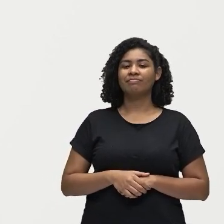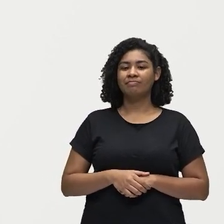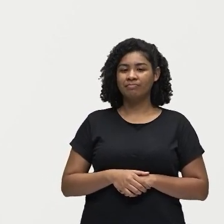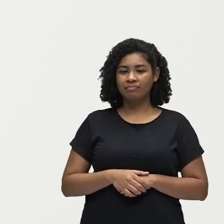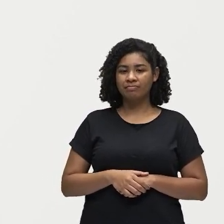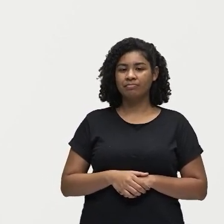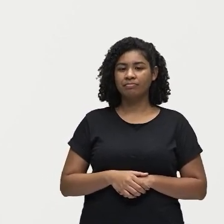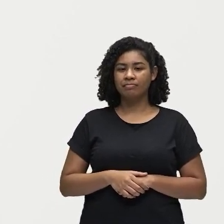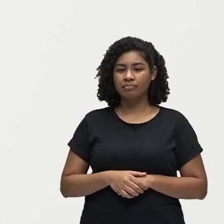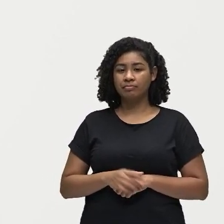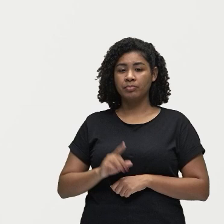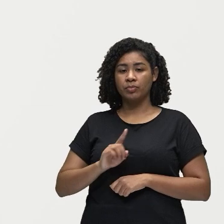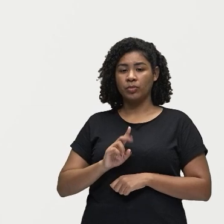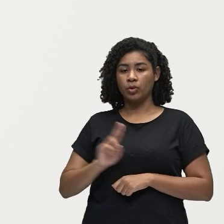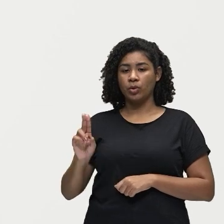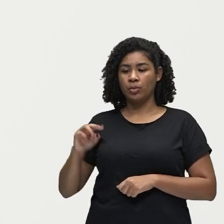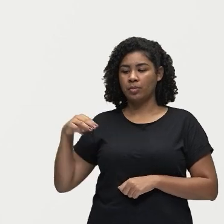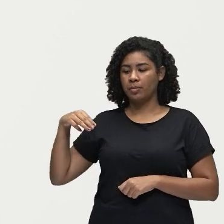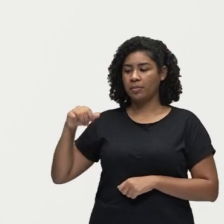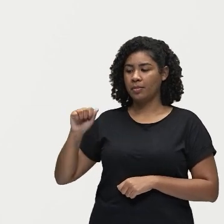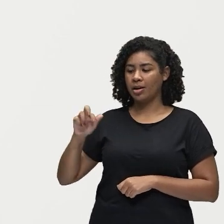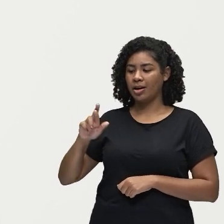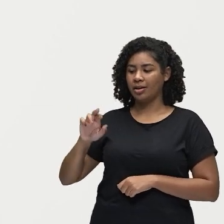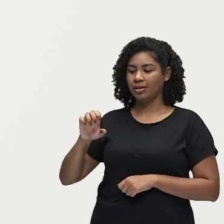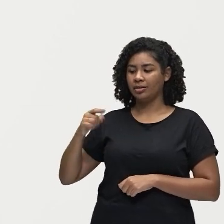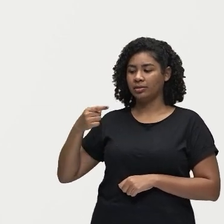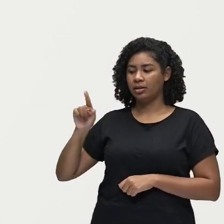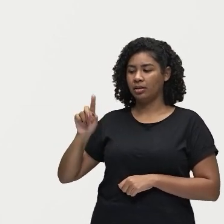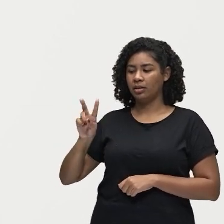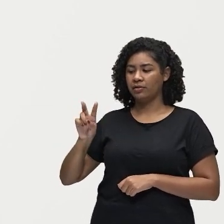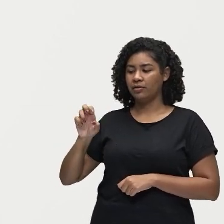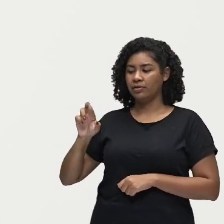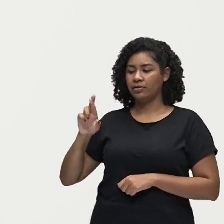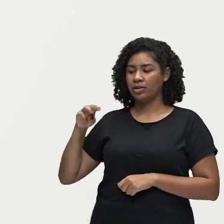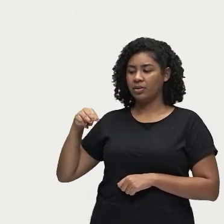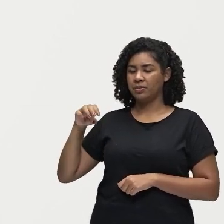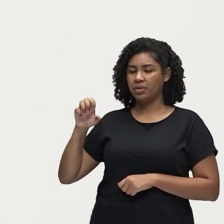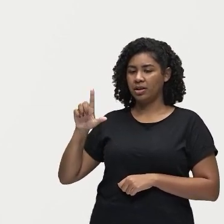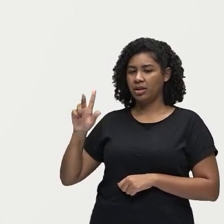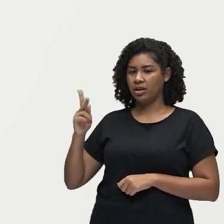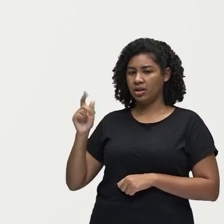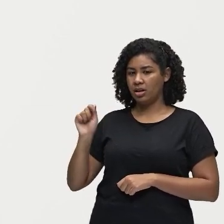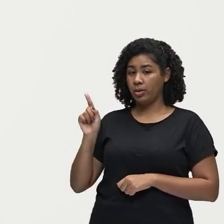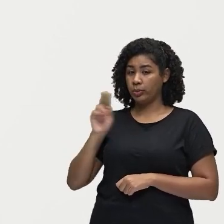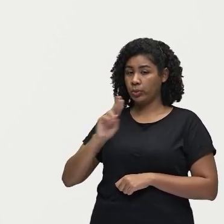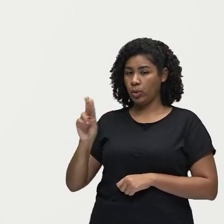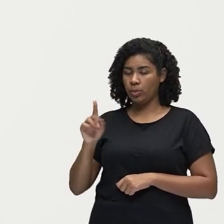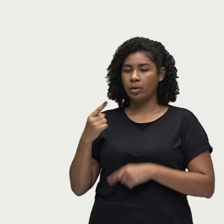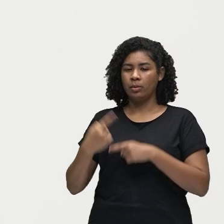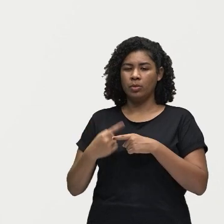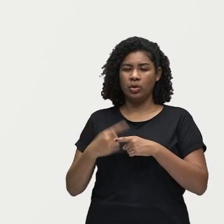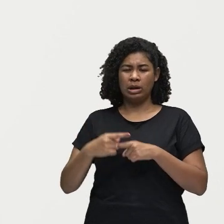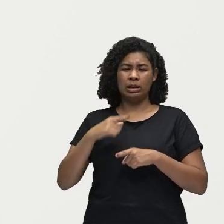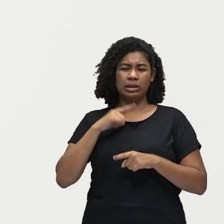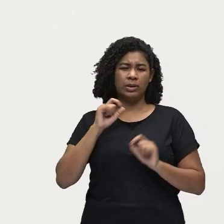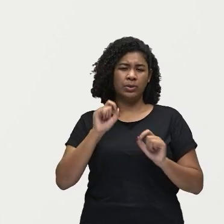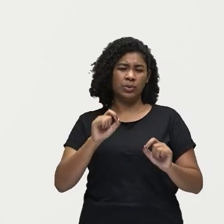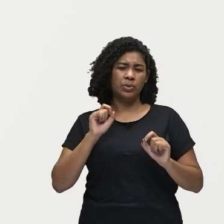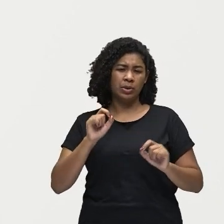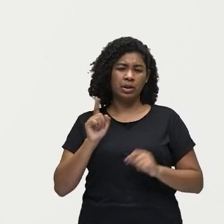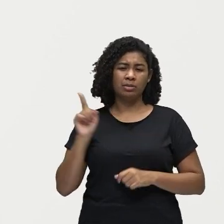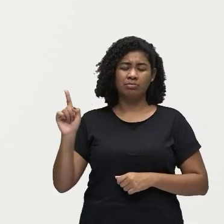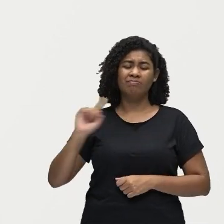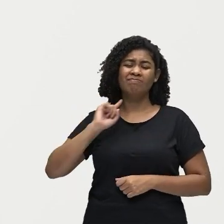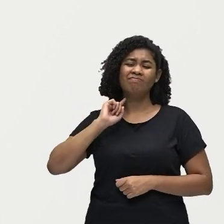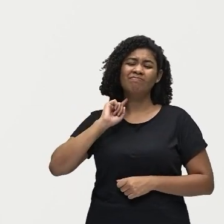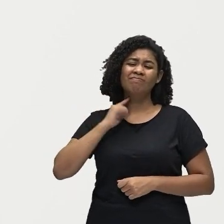de maré vermelha. Quando há muita produção desse tipo de